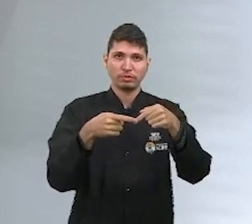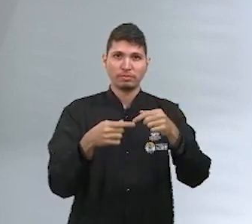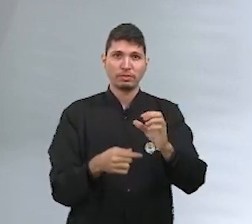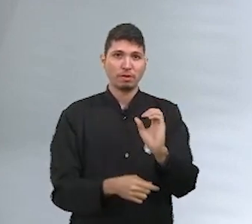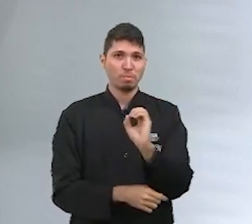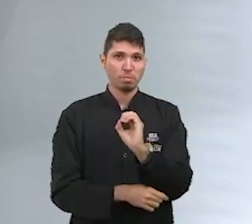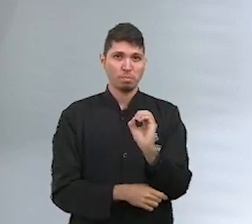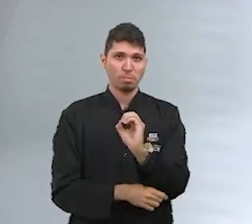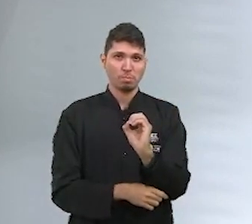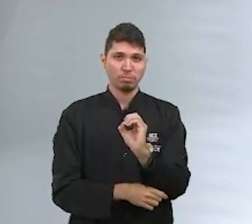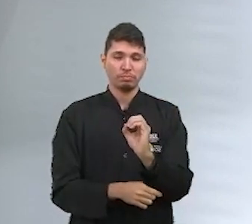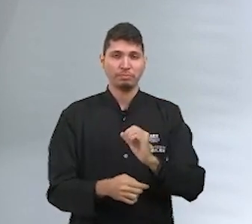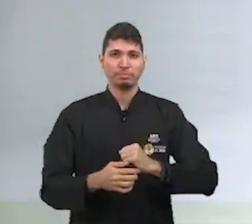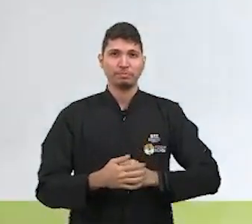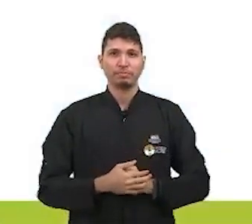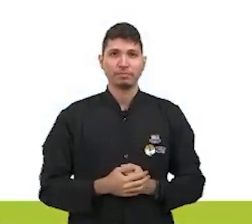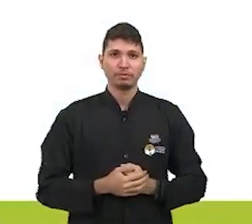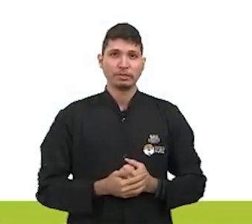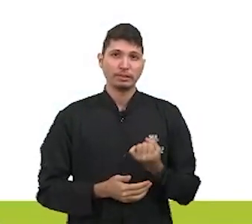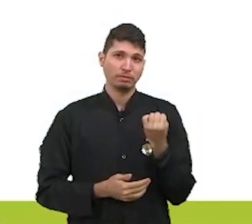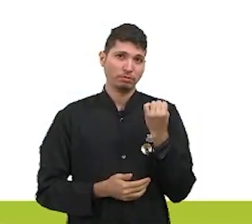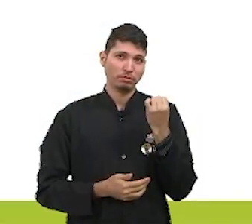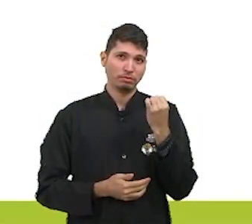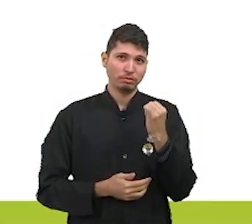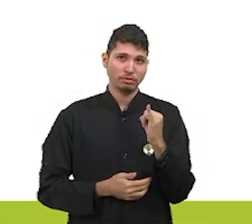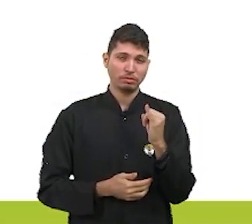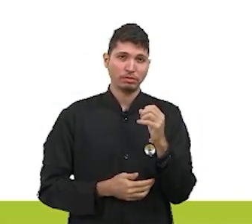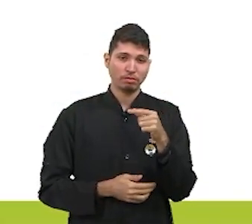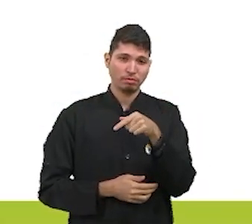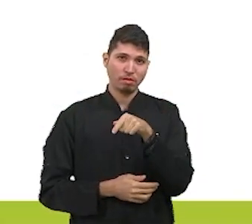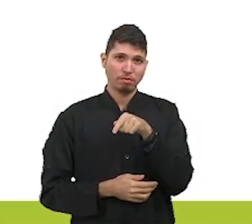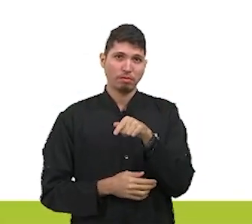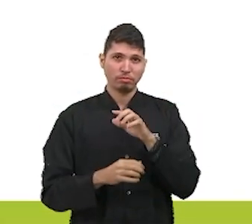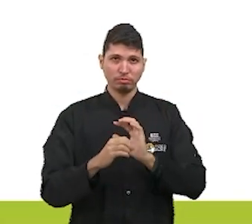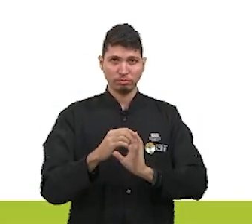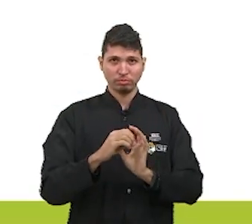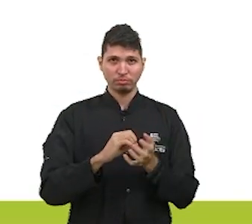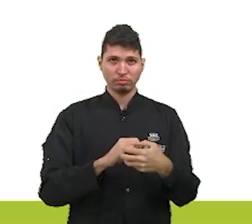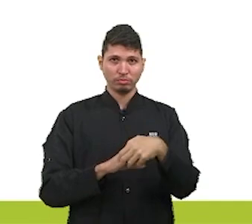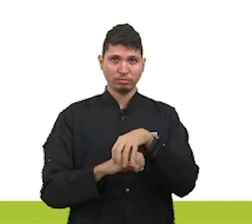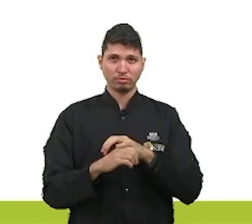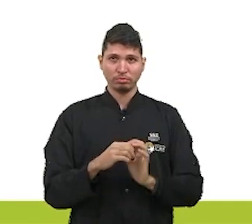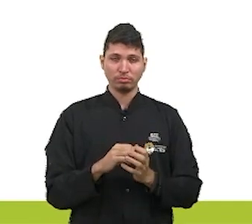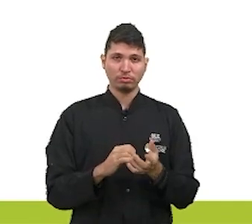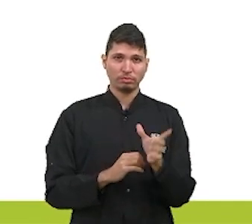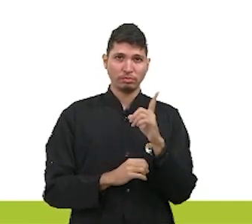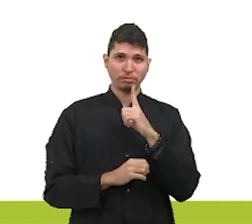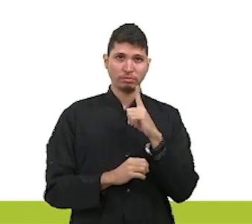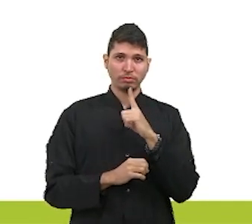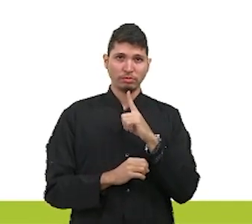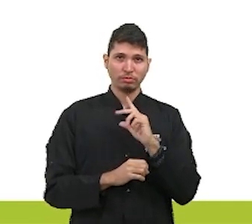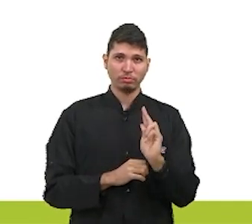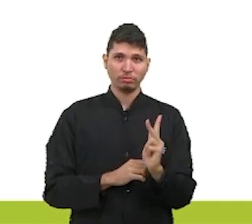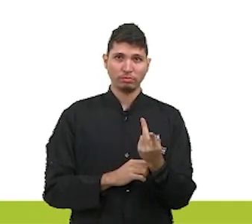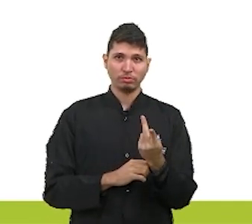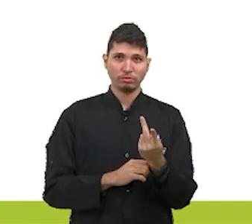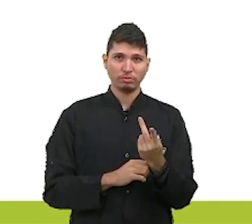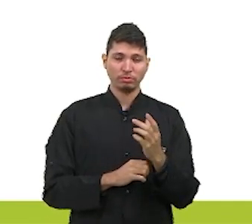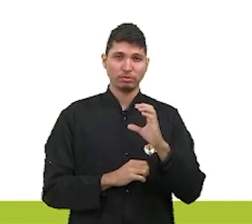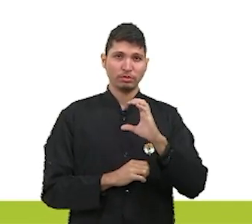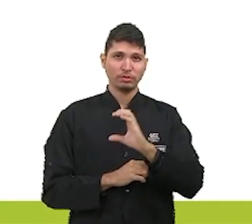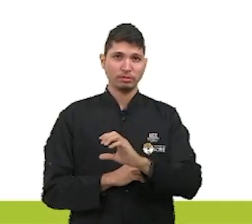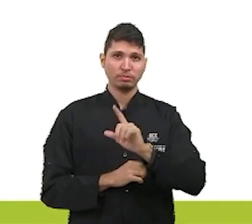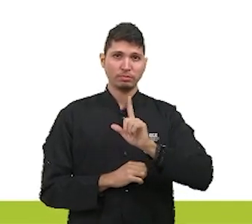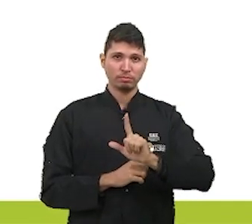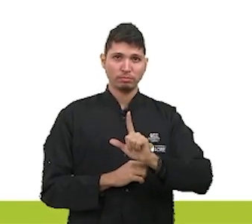nula. Já na parte de baixo, na molécula abaixo, nós temos hidrogênio e